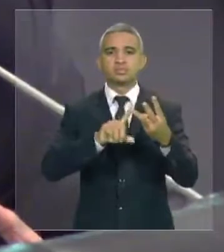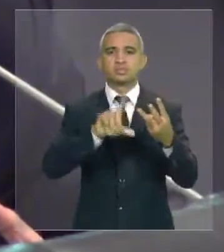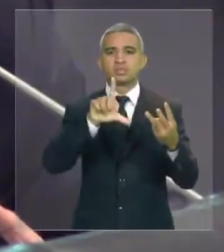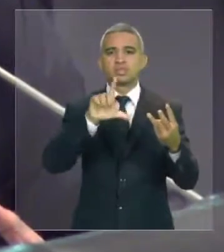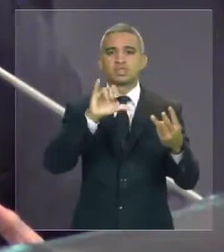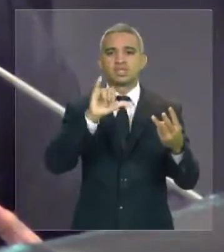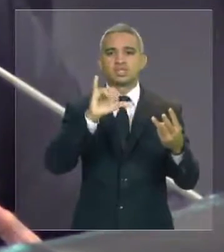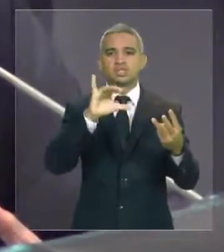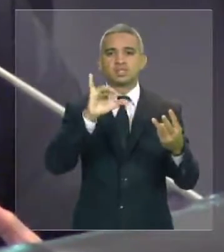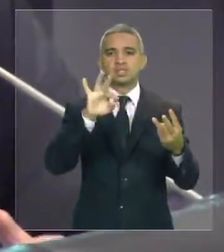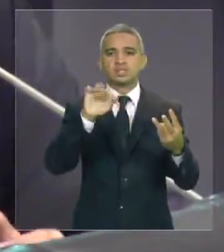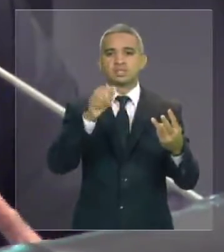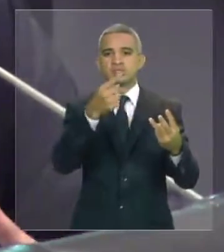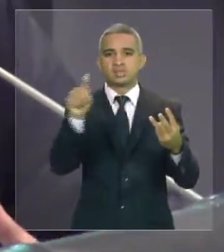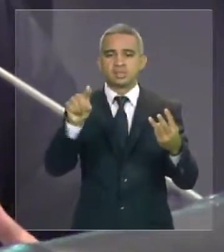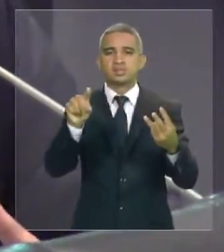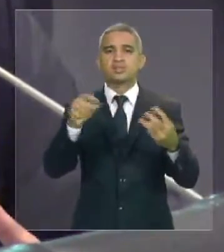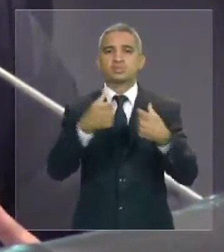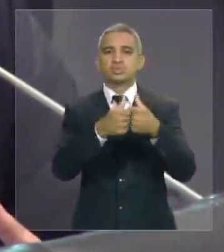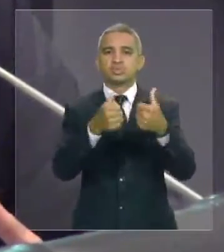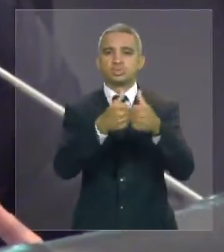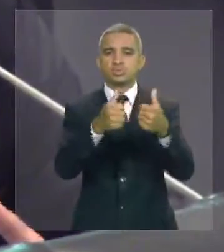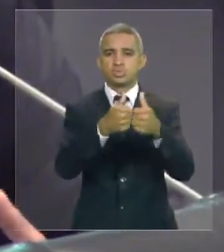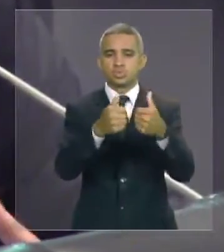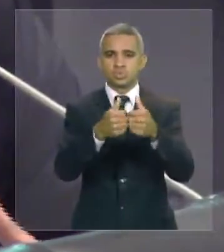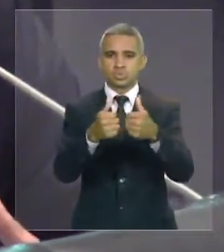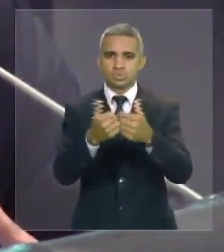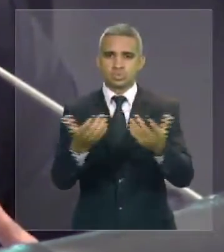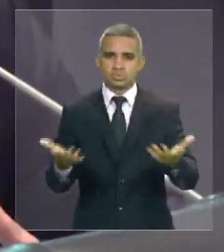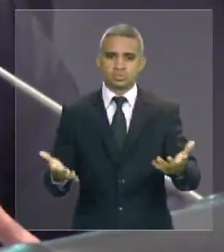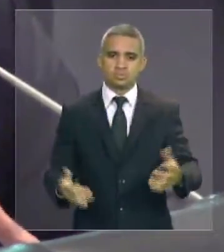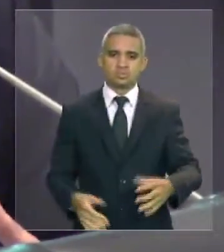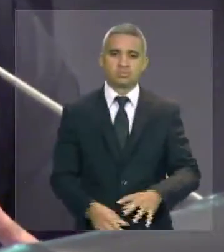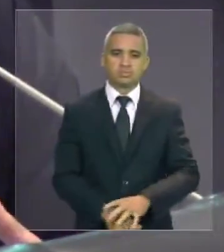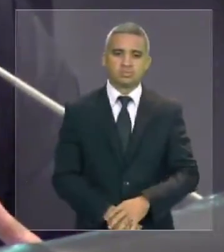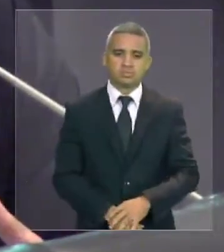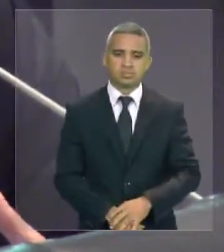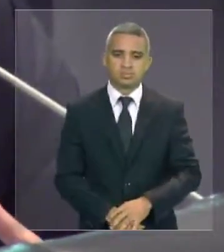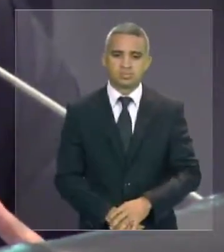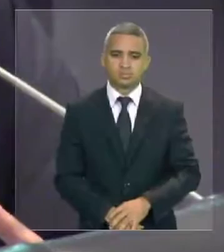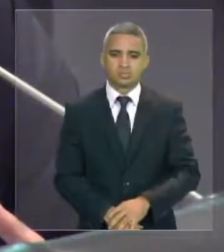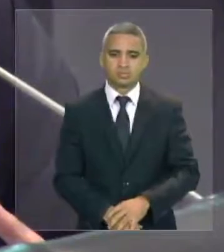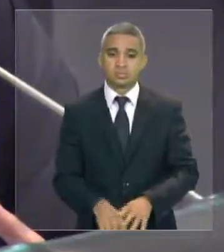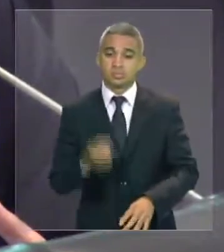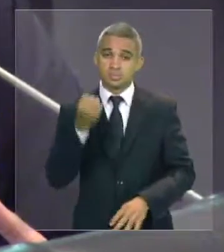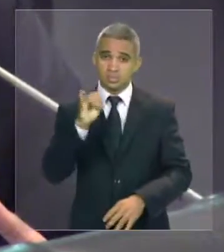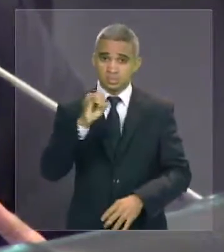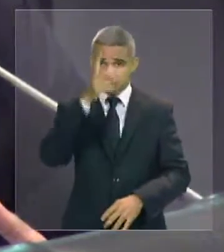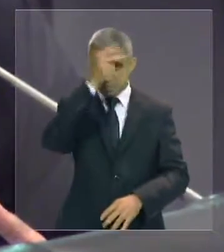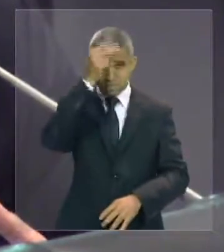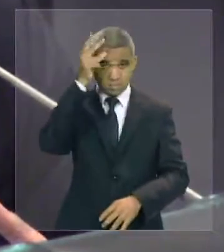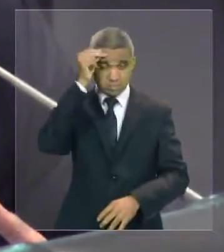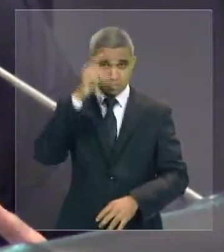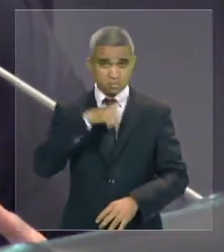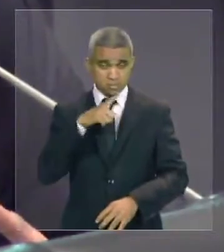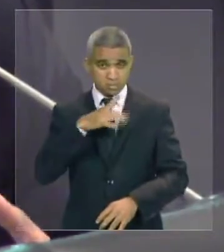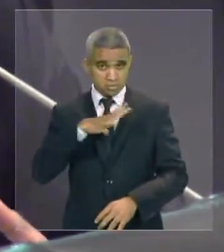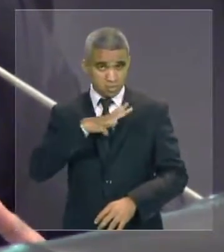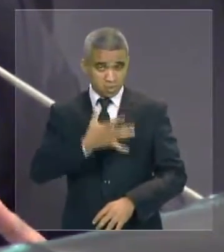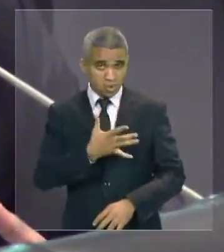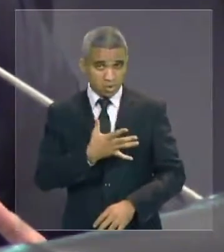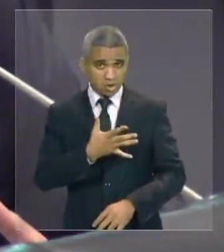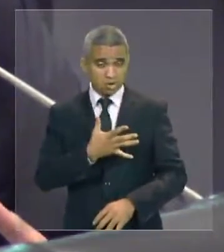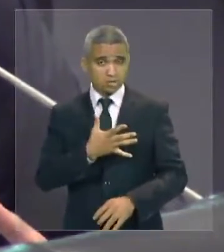dos transportes públicos coletivos de São Luís. Ora, se o prefeito teve a coragem de encarar esse problema de